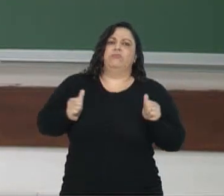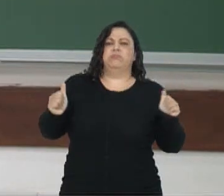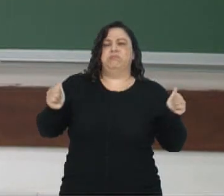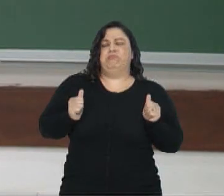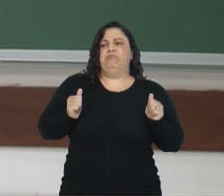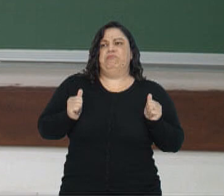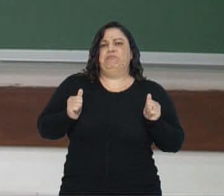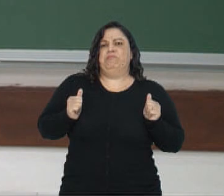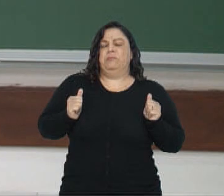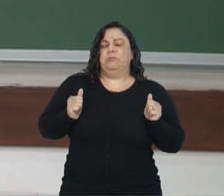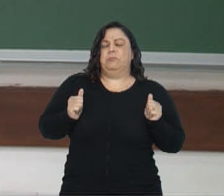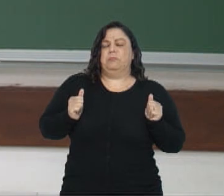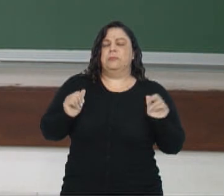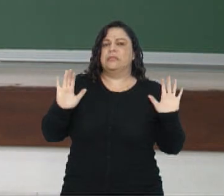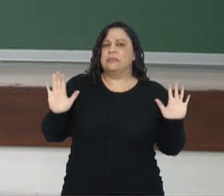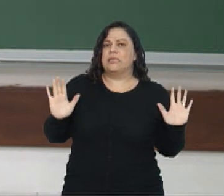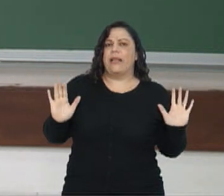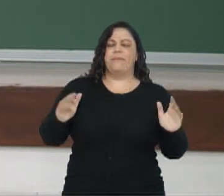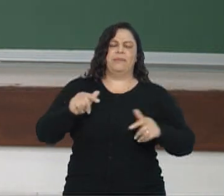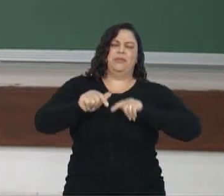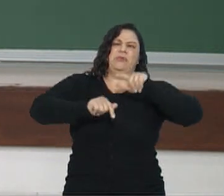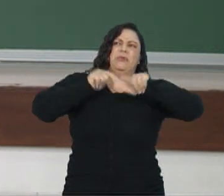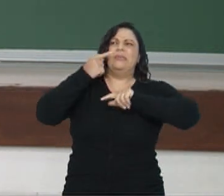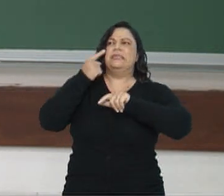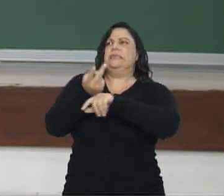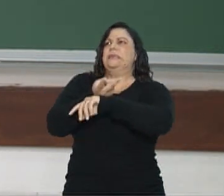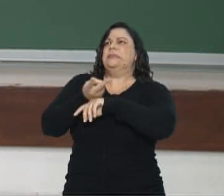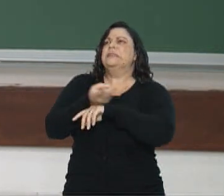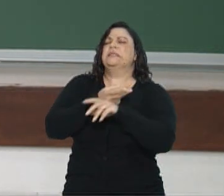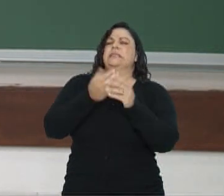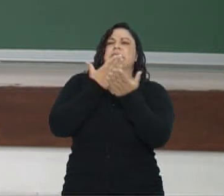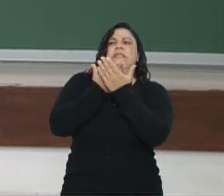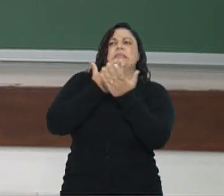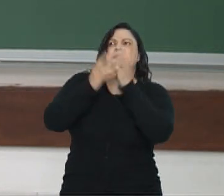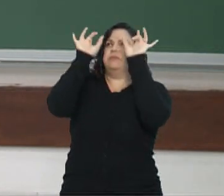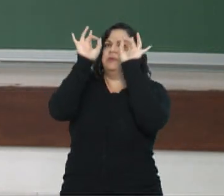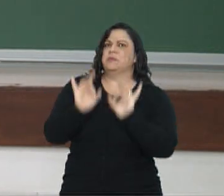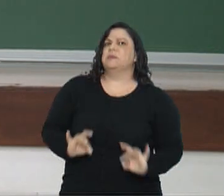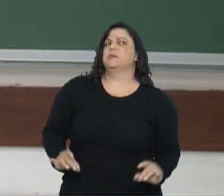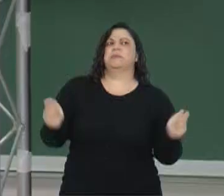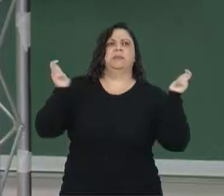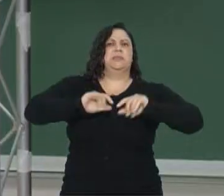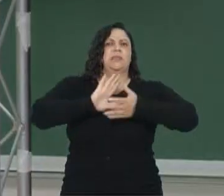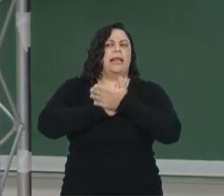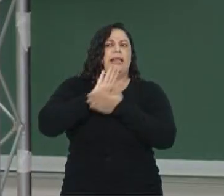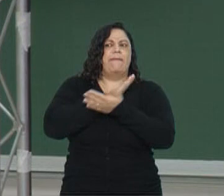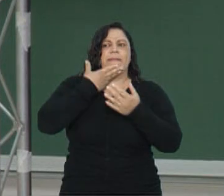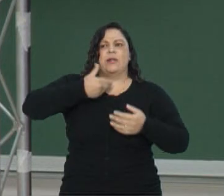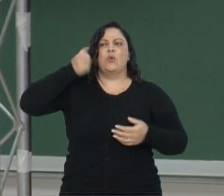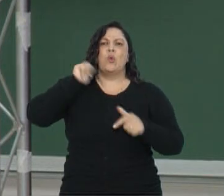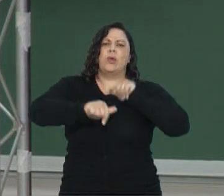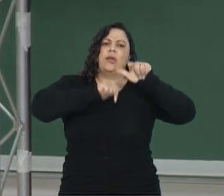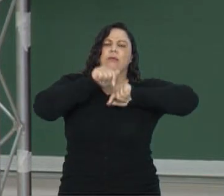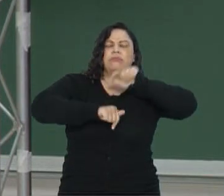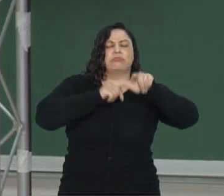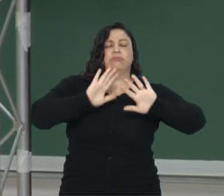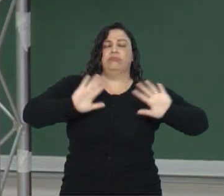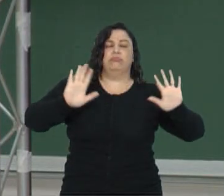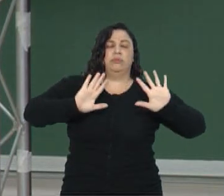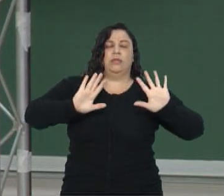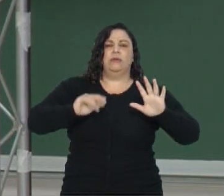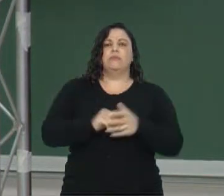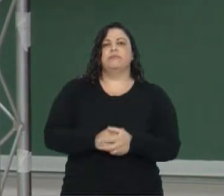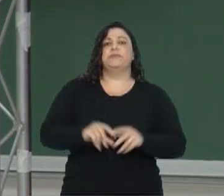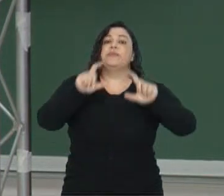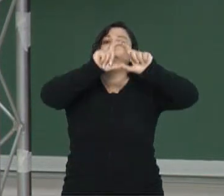quis desenvolver suas capacidades, se especializar, melhorar sua situação de trabalho. Uma frase que resume aí,